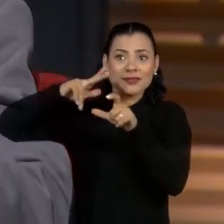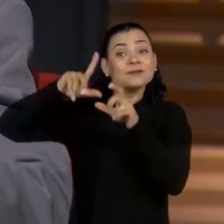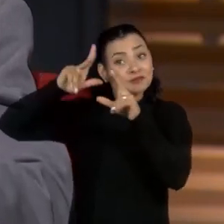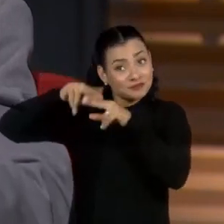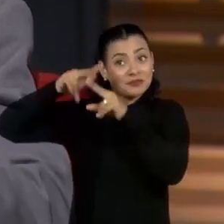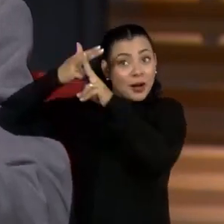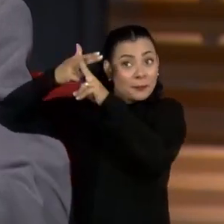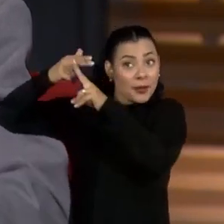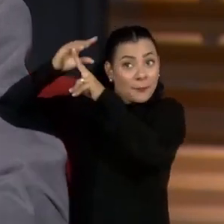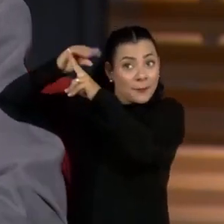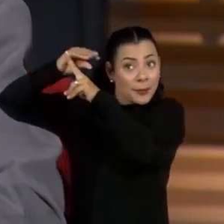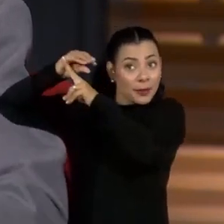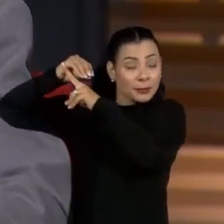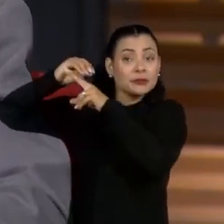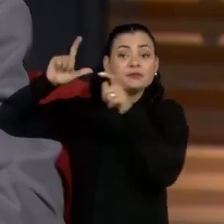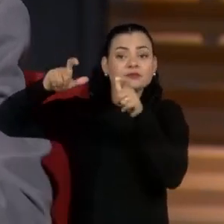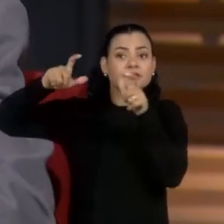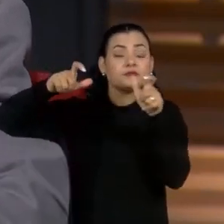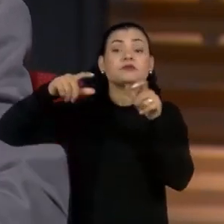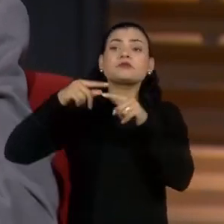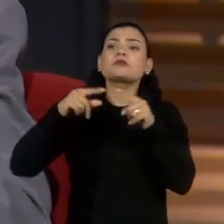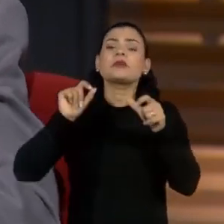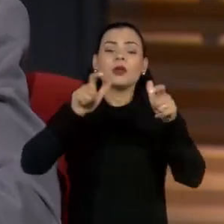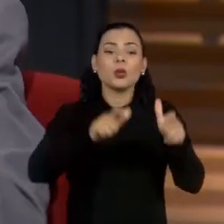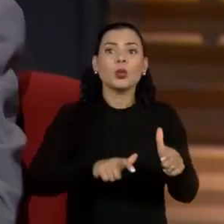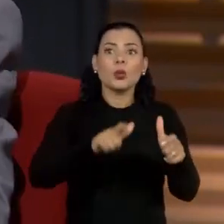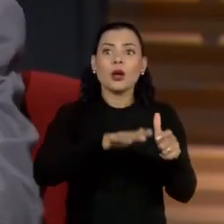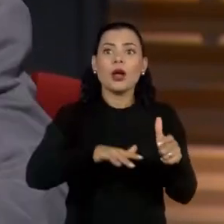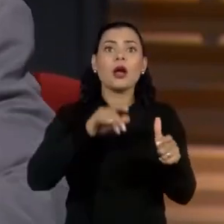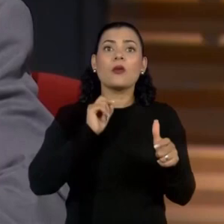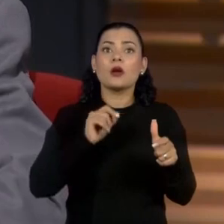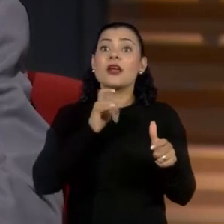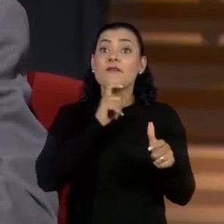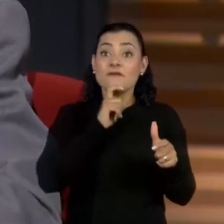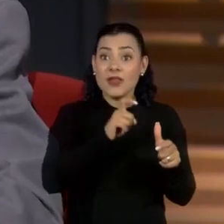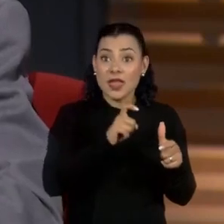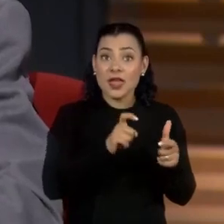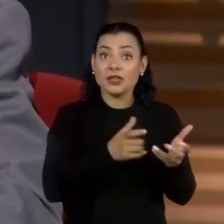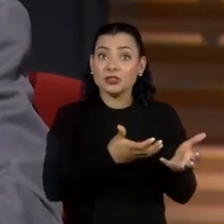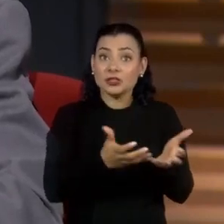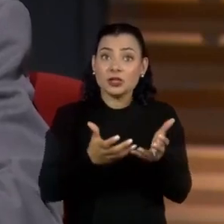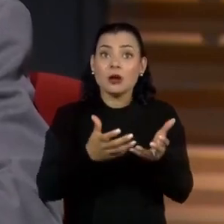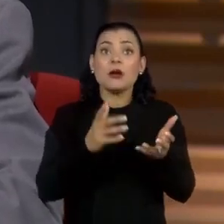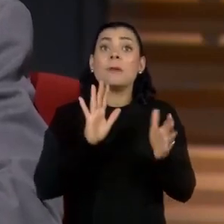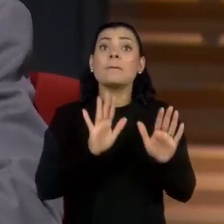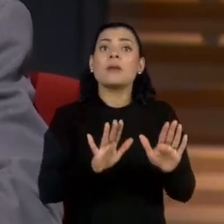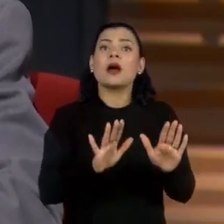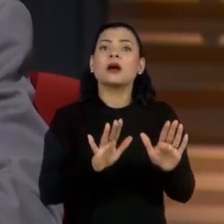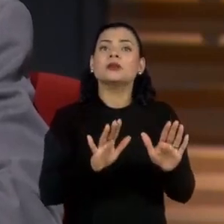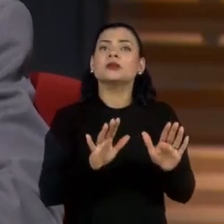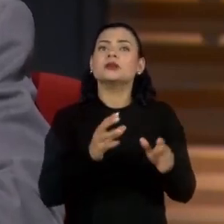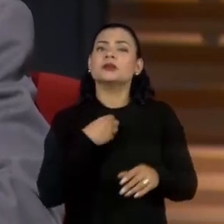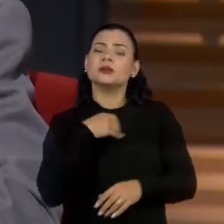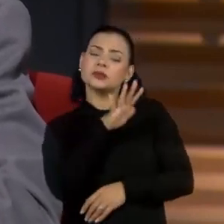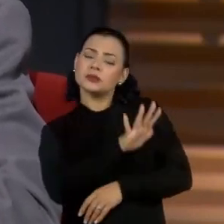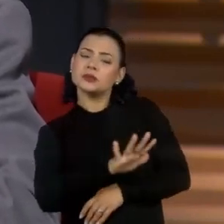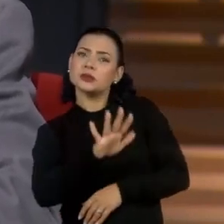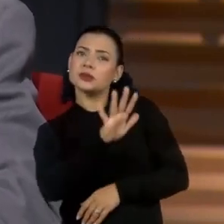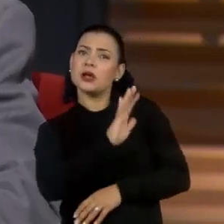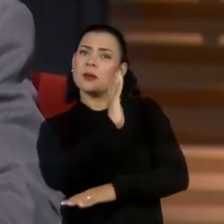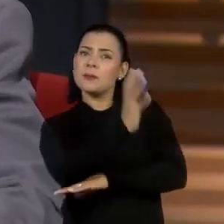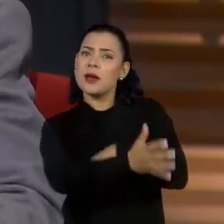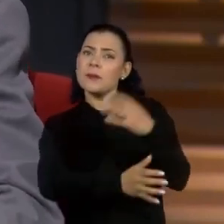dossel das árvores que é mais alto mas aonde foi desmatado pode ser um verde que tá baixo Como interpretar aquilo foi